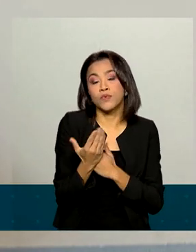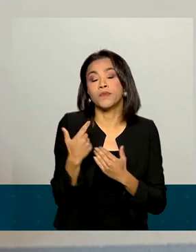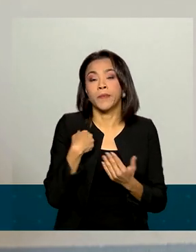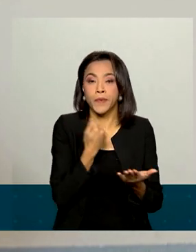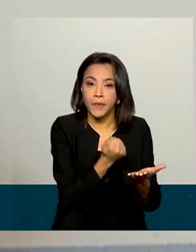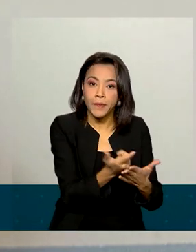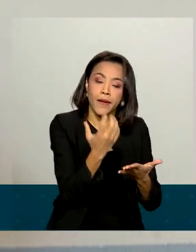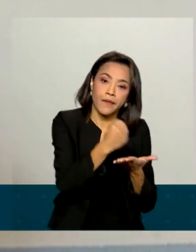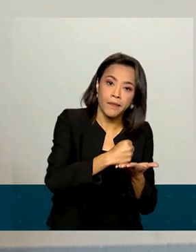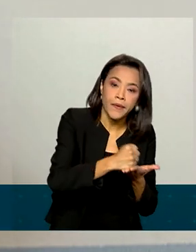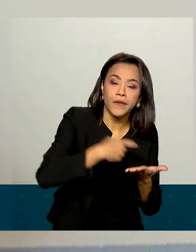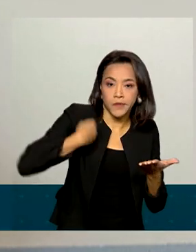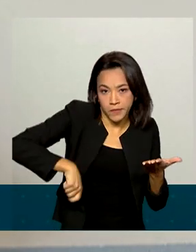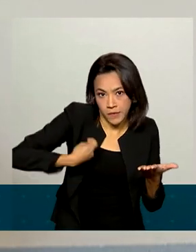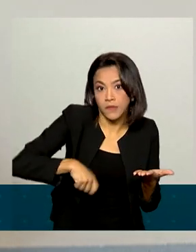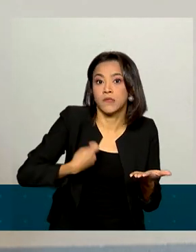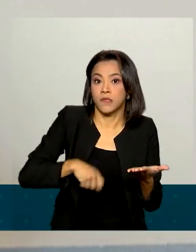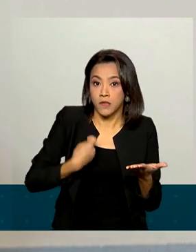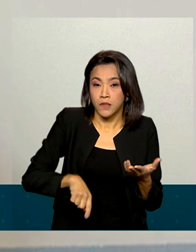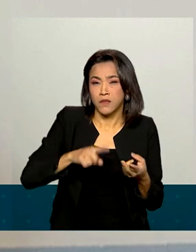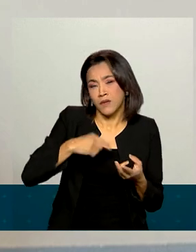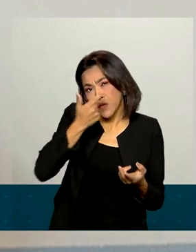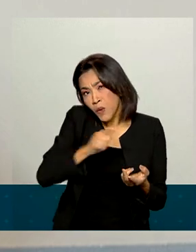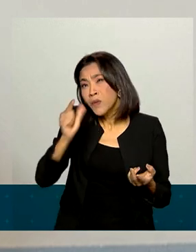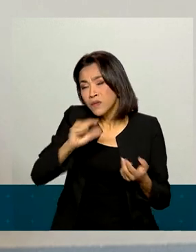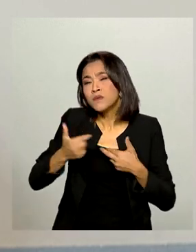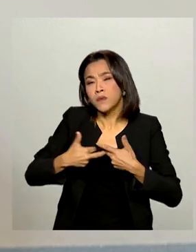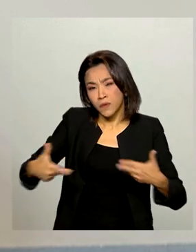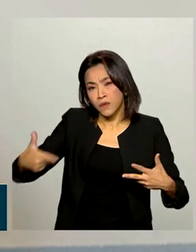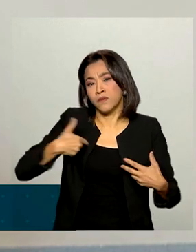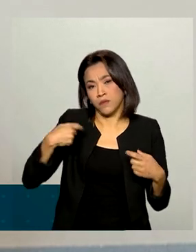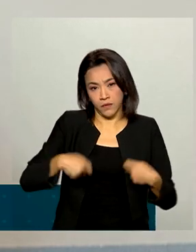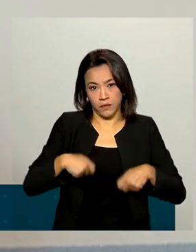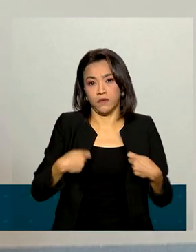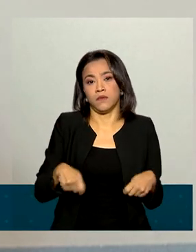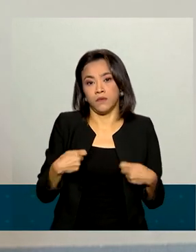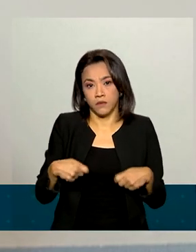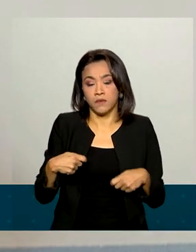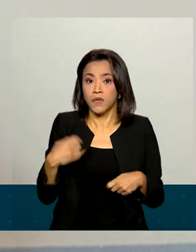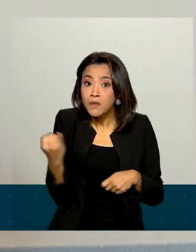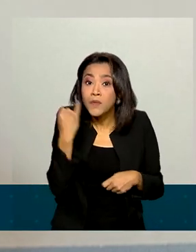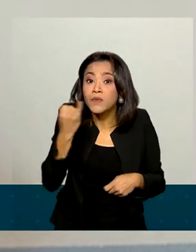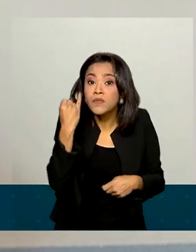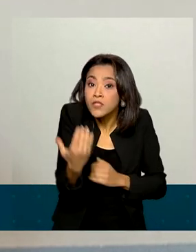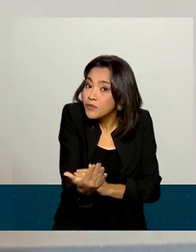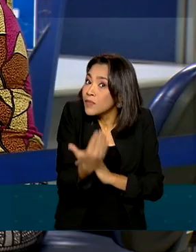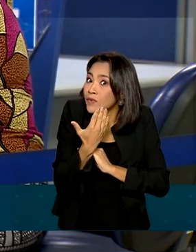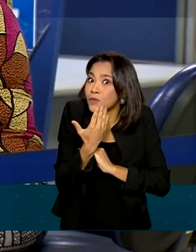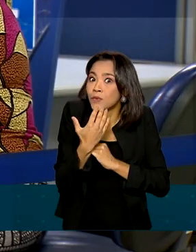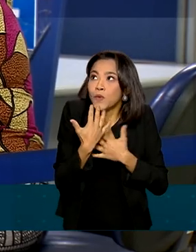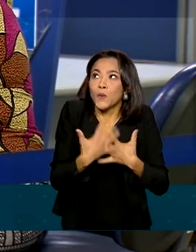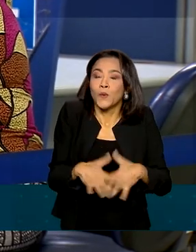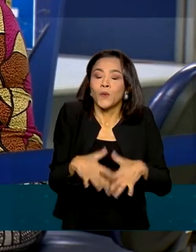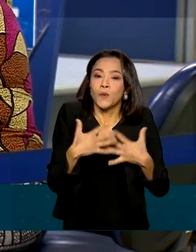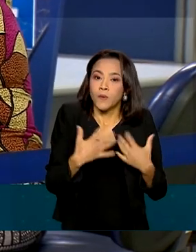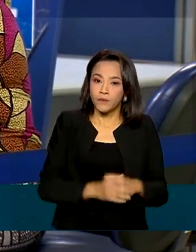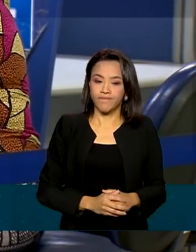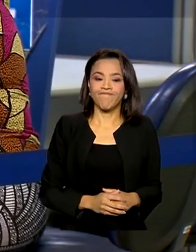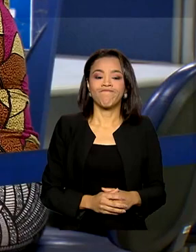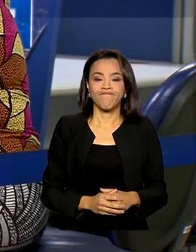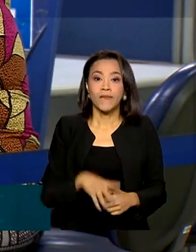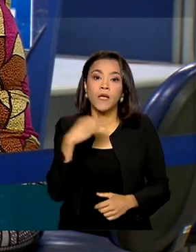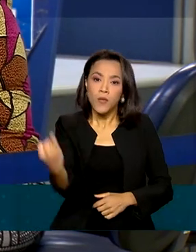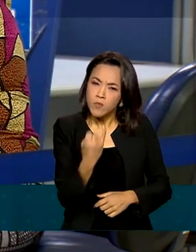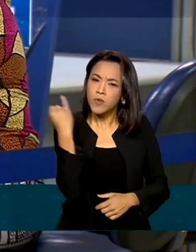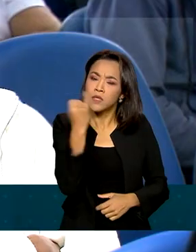medicamento que eu preciso muitas coisas precisam para mim que me ajudou demais é fundamental